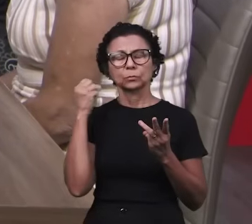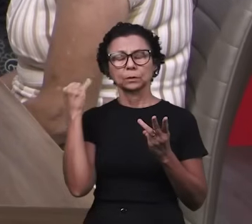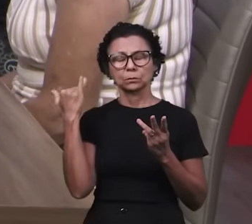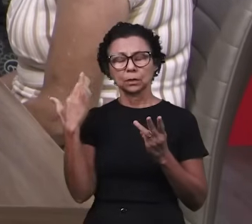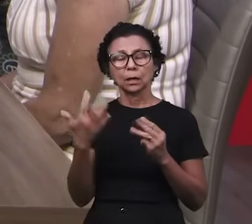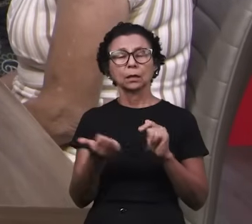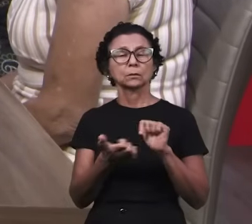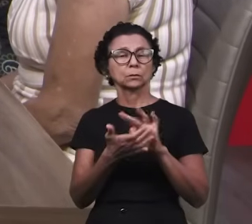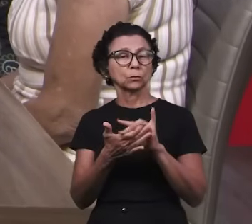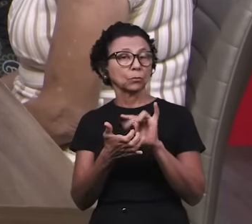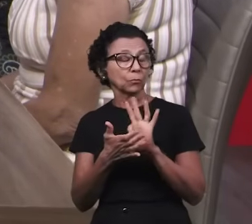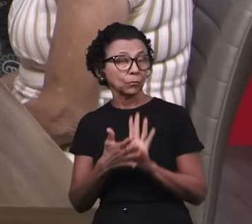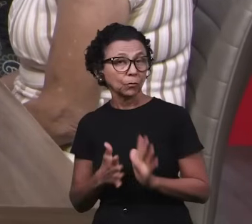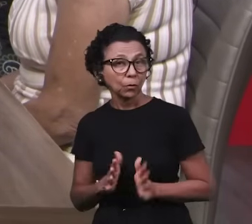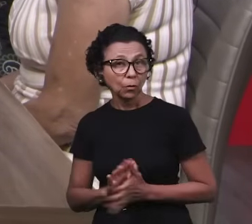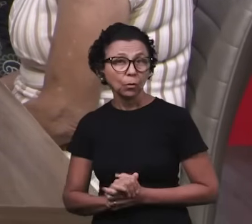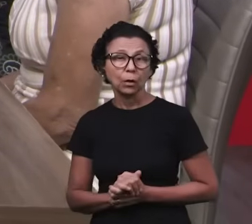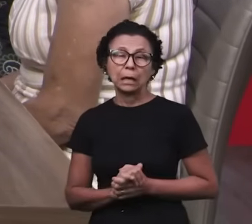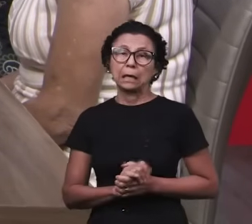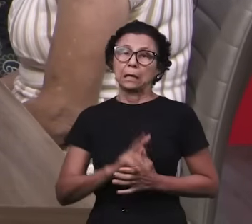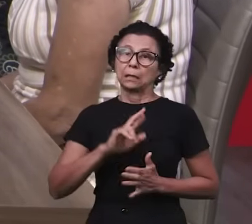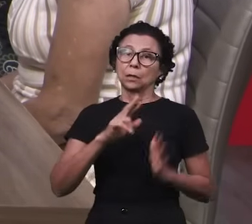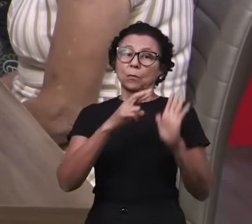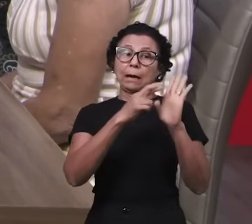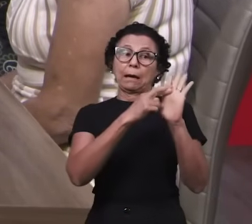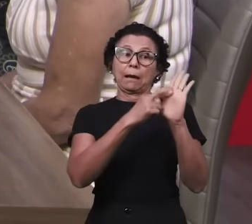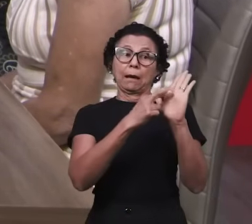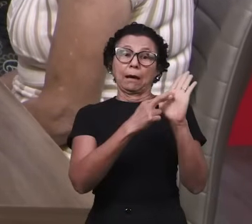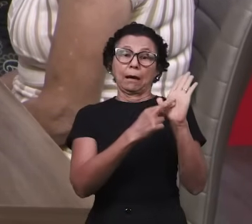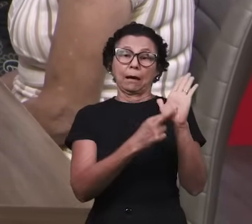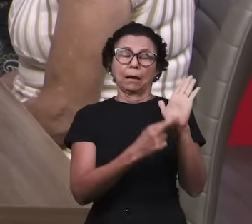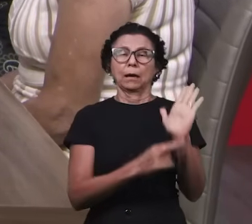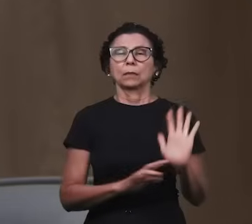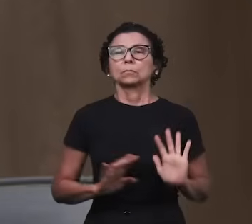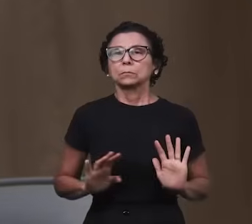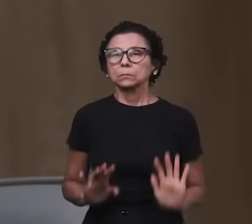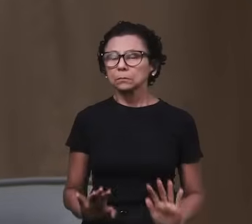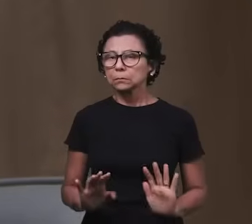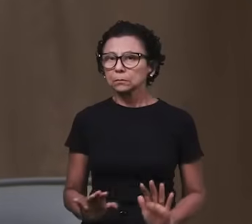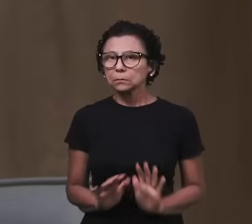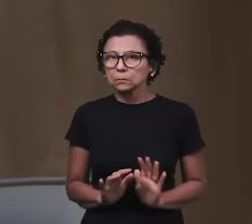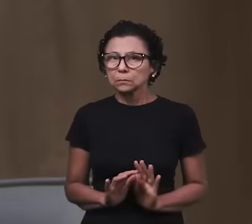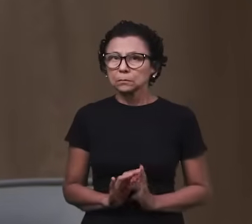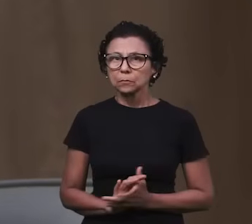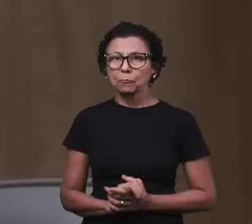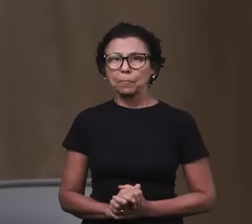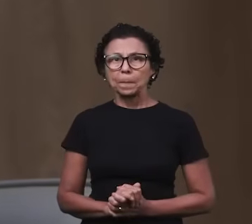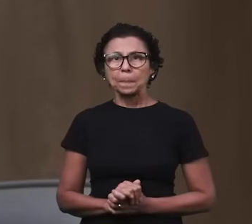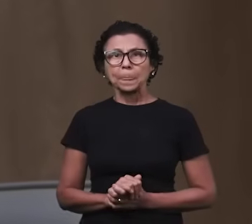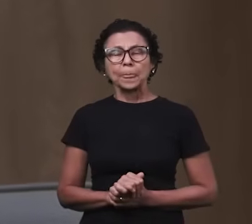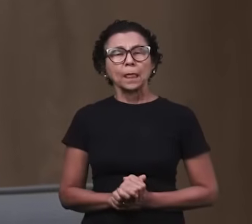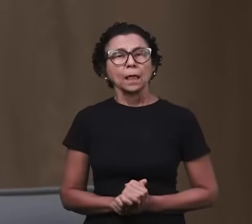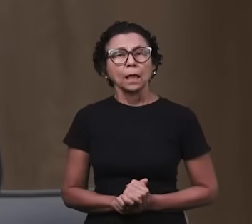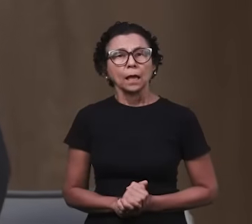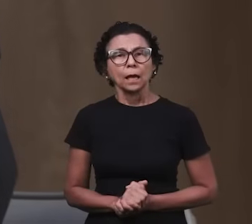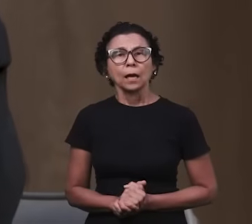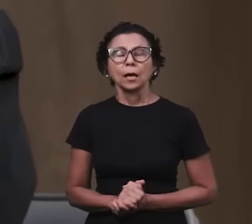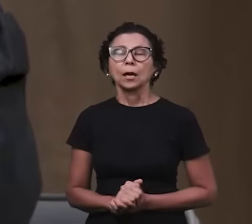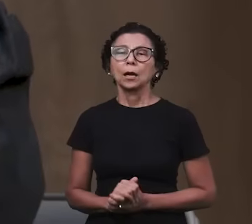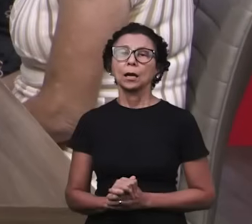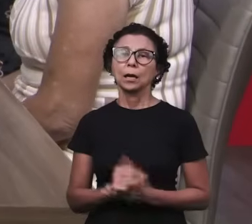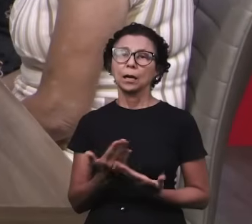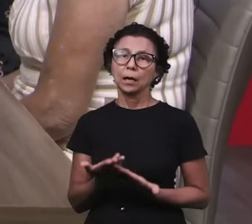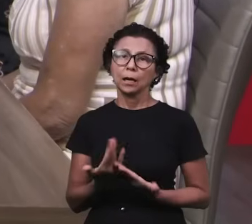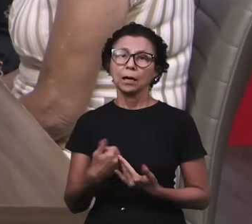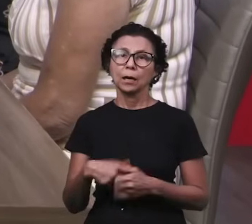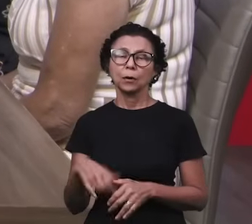disso, não falamos de rituais. Nós falamos de um modo de caminhar que o Senhor nos sustenta. Não é